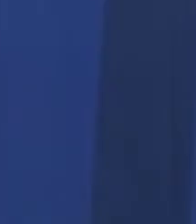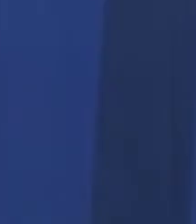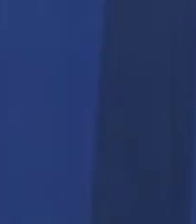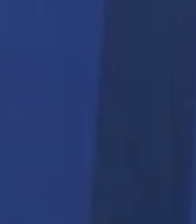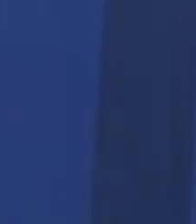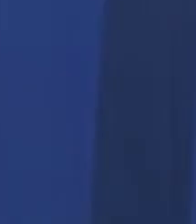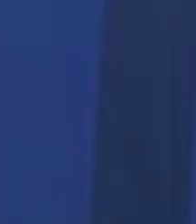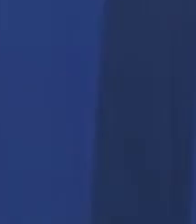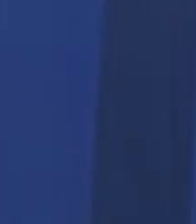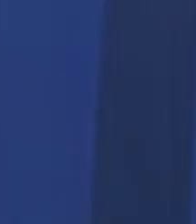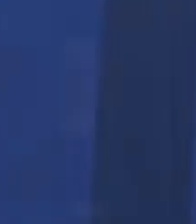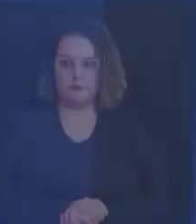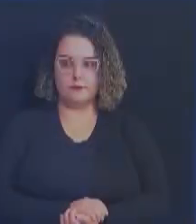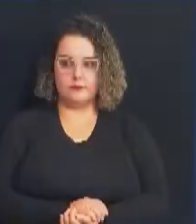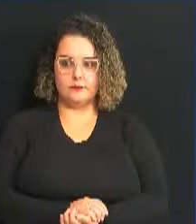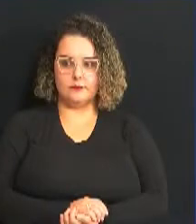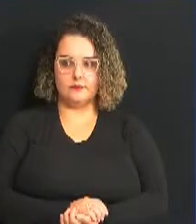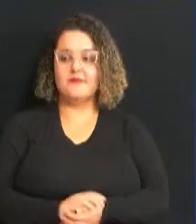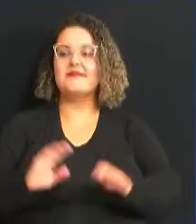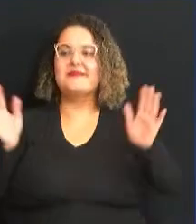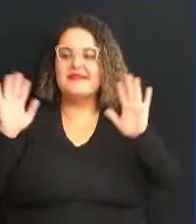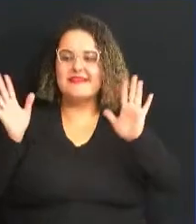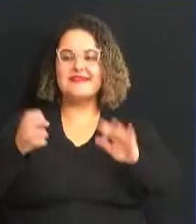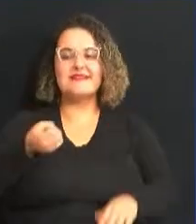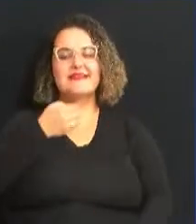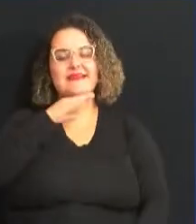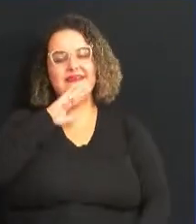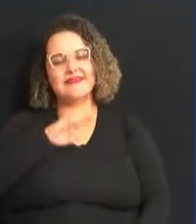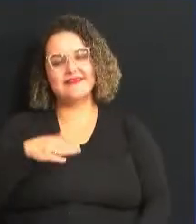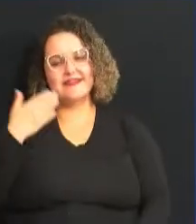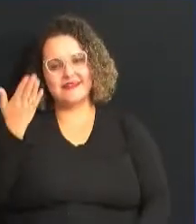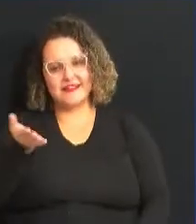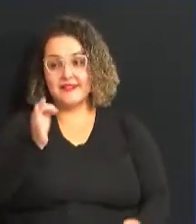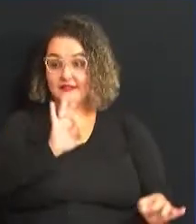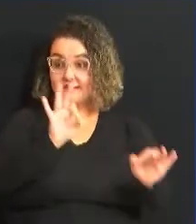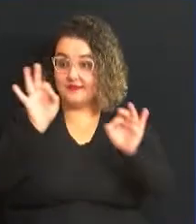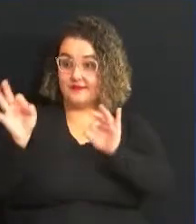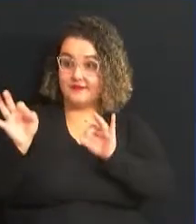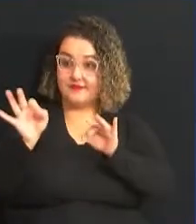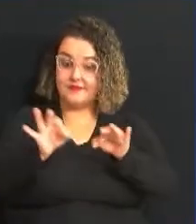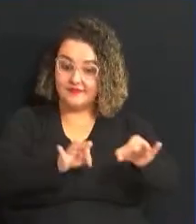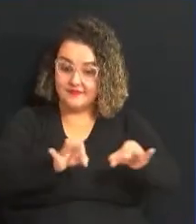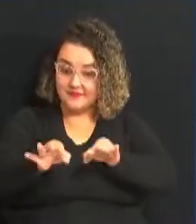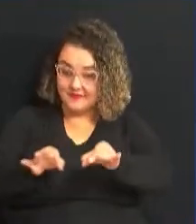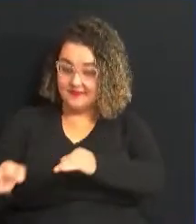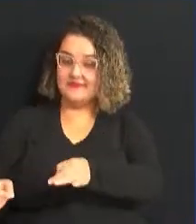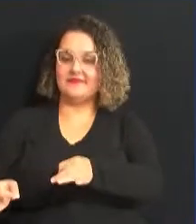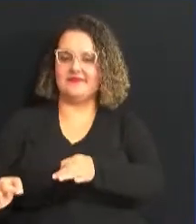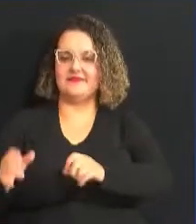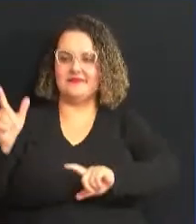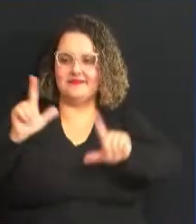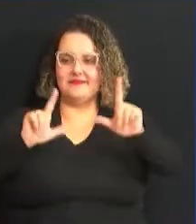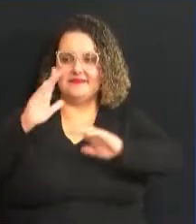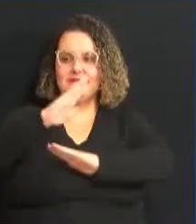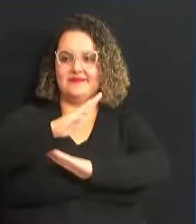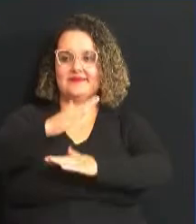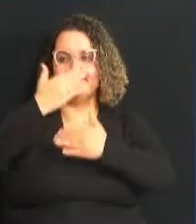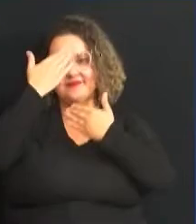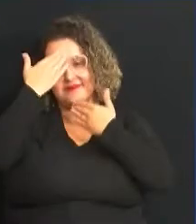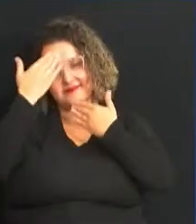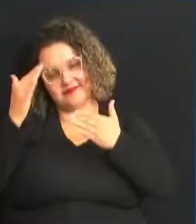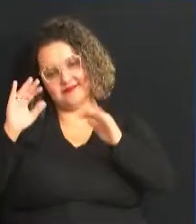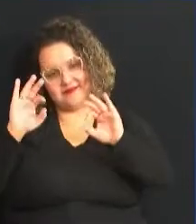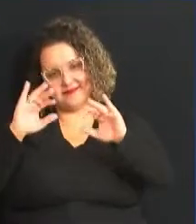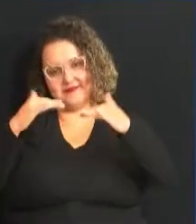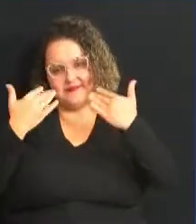Olá, muito boa tarde para você que está aí acompanhando a programação da TV Câmara Campinas. Muito obrigada pela sua companhia e audiência ao longo